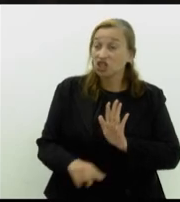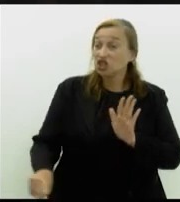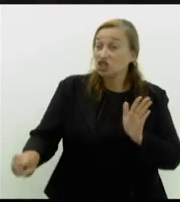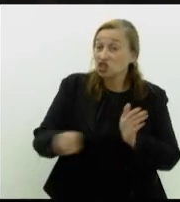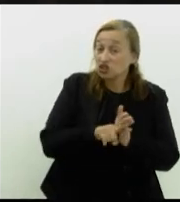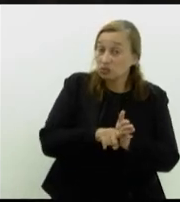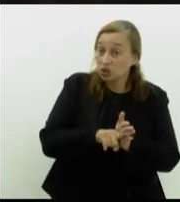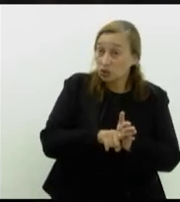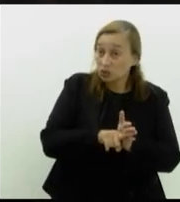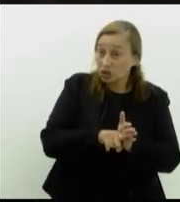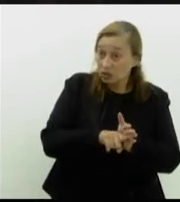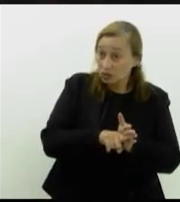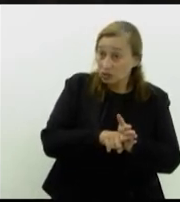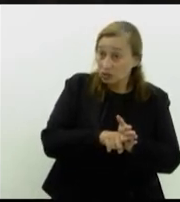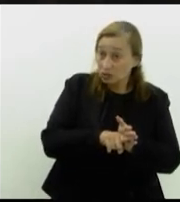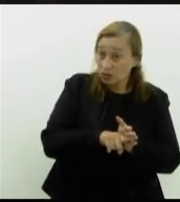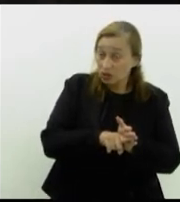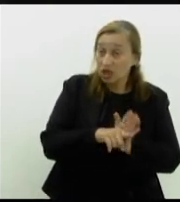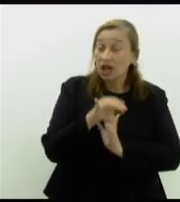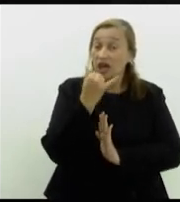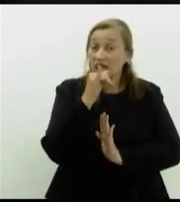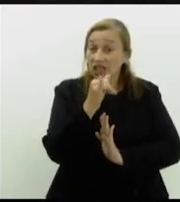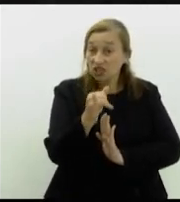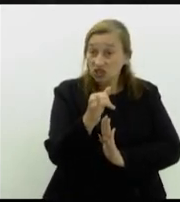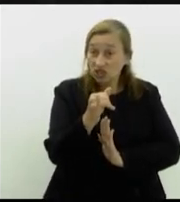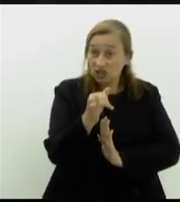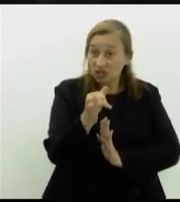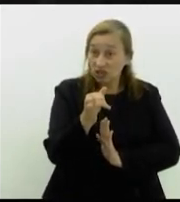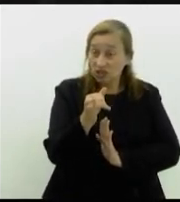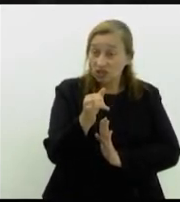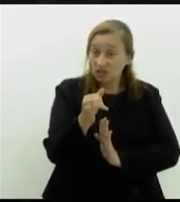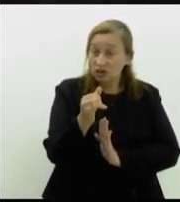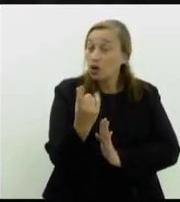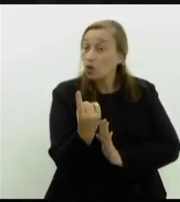as alíquotas de energia,